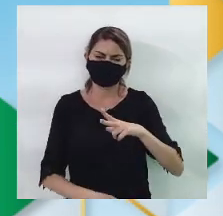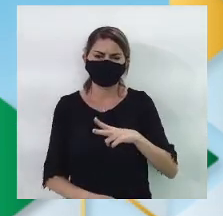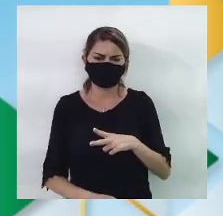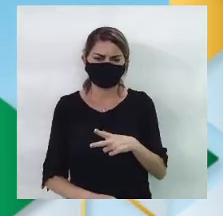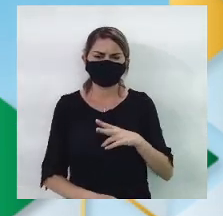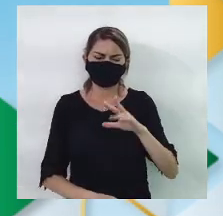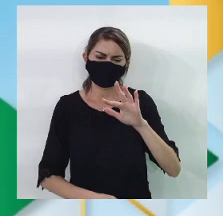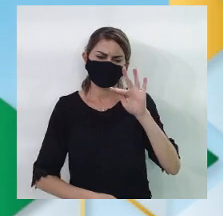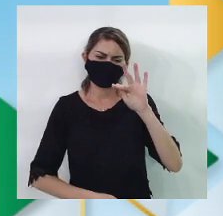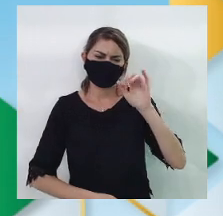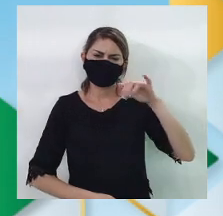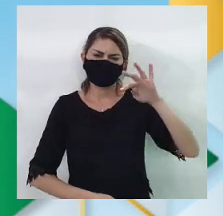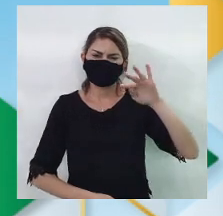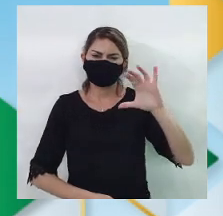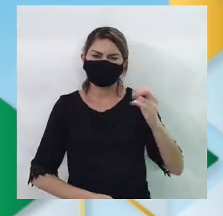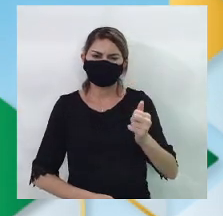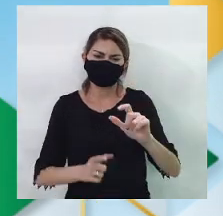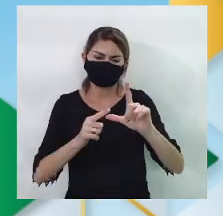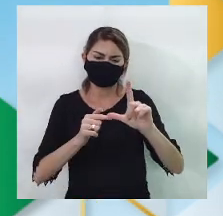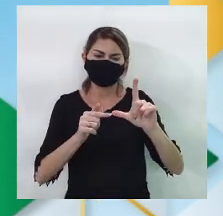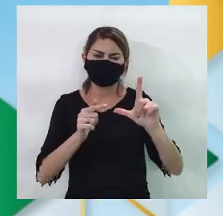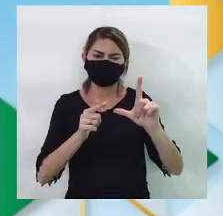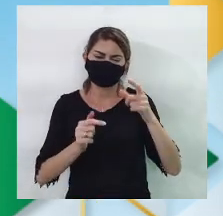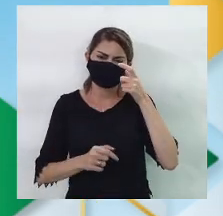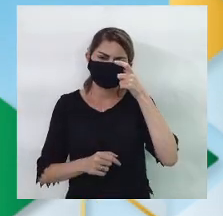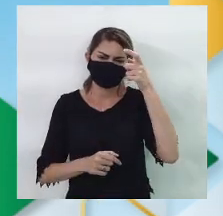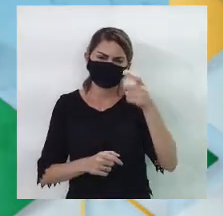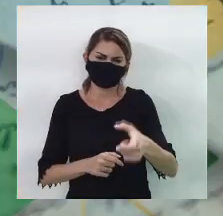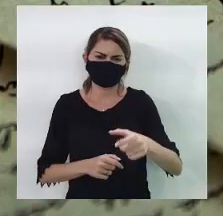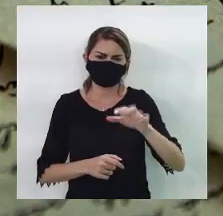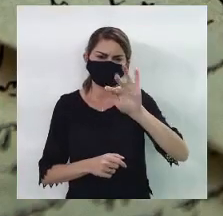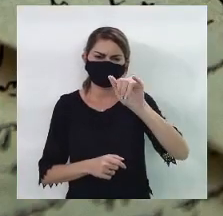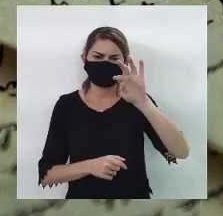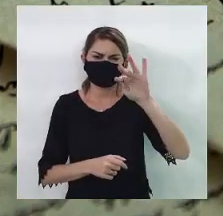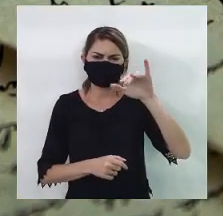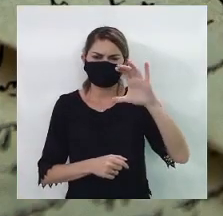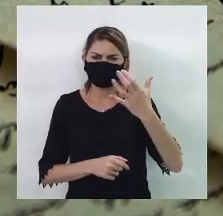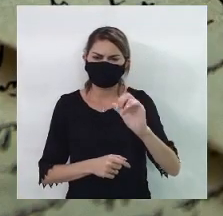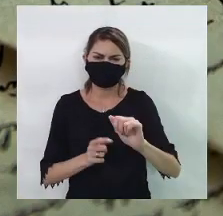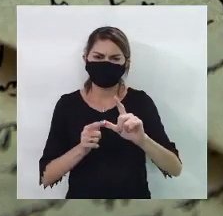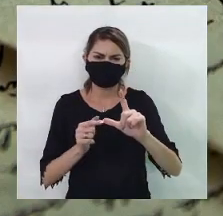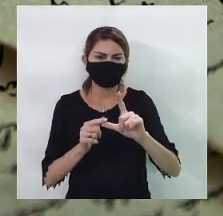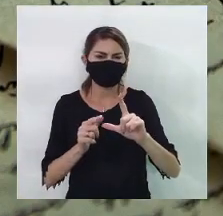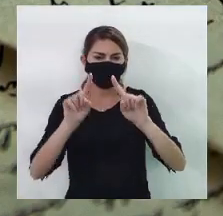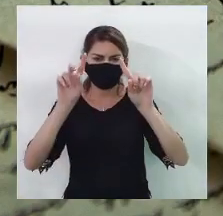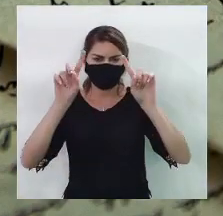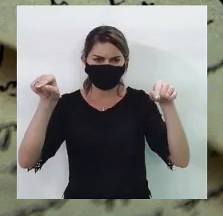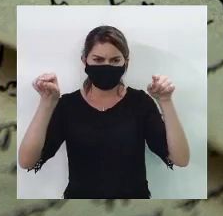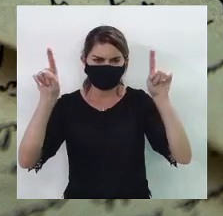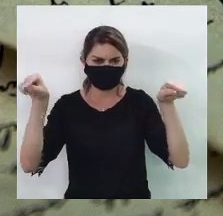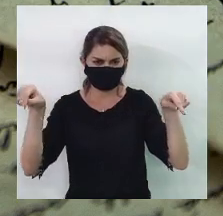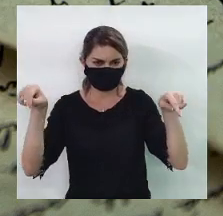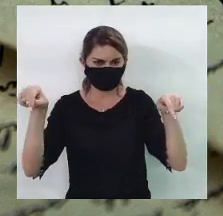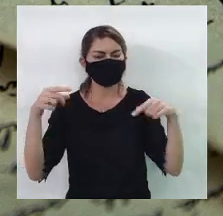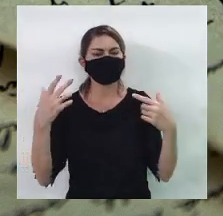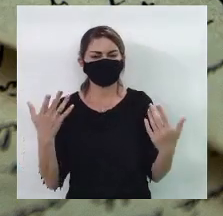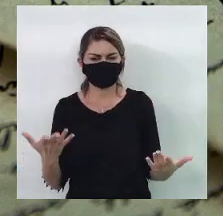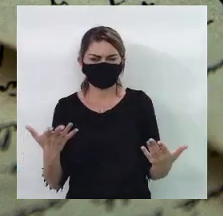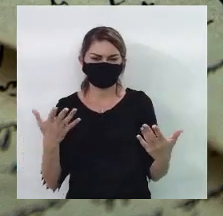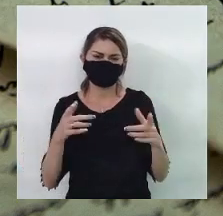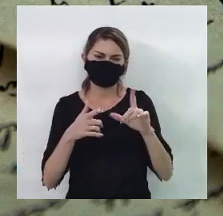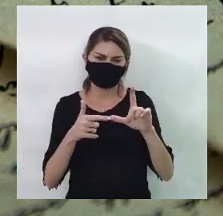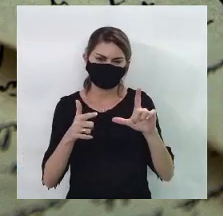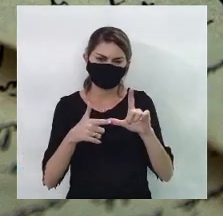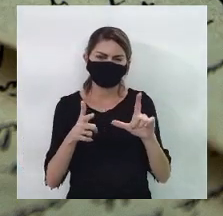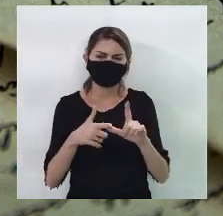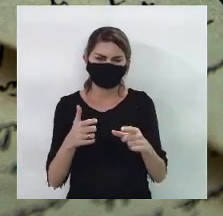o feitiço das letras. Interessante que feitiço das letras aí está em aspas, é claro, né? Feitiço das letras,